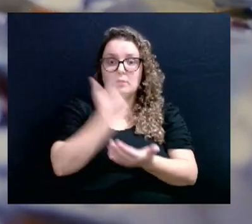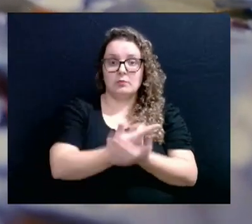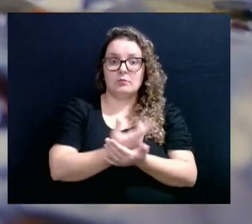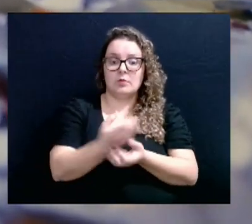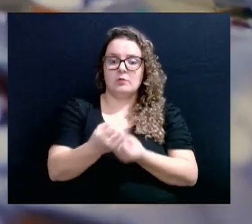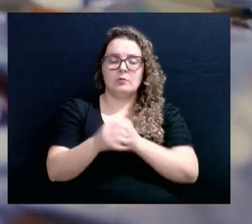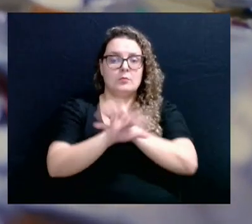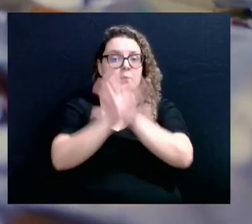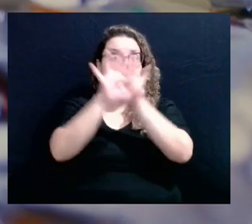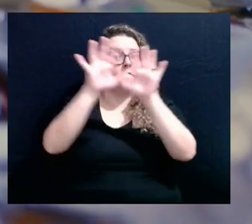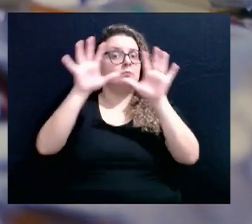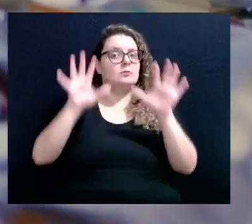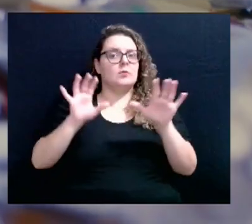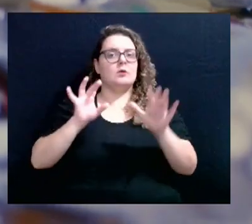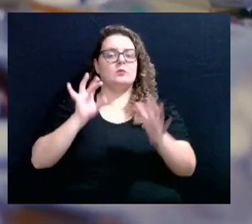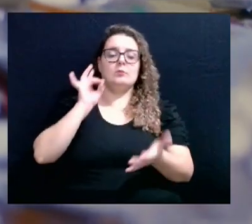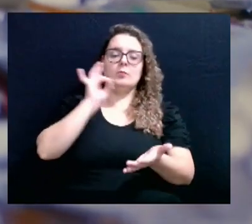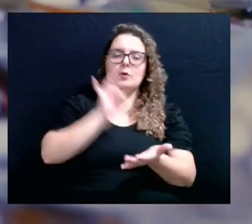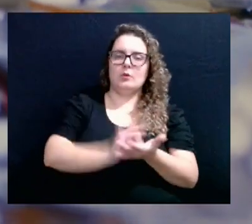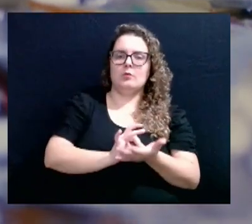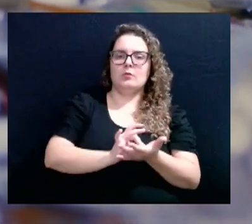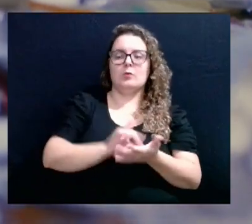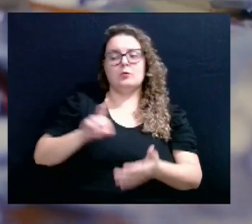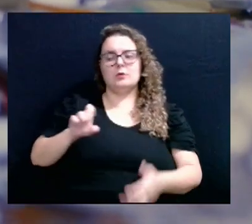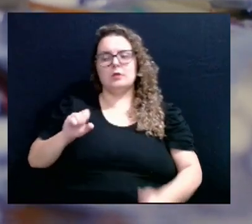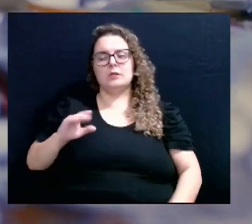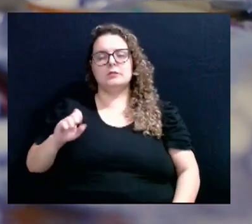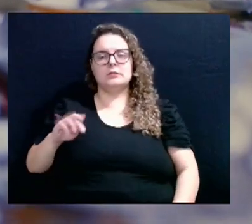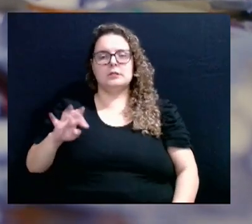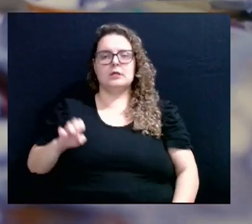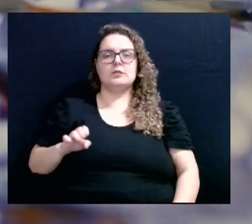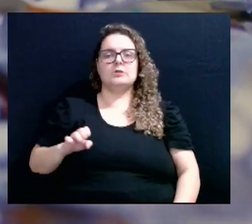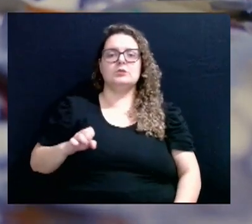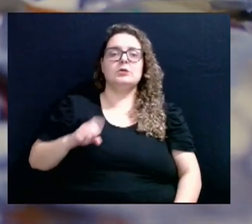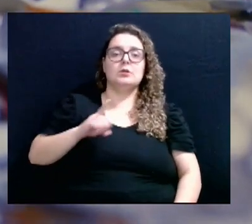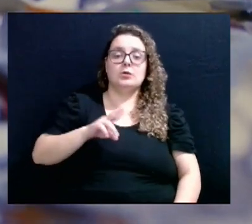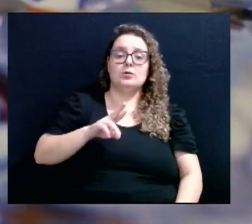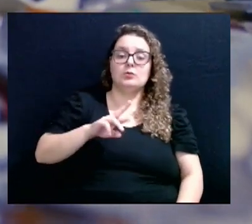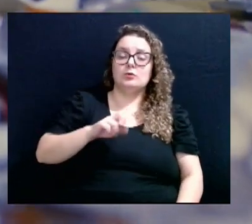sobre a origem, o descarte e a durabilidade dos produtos.